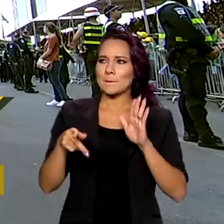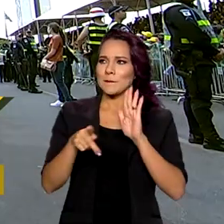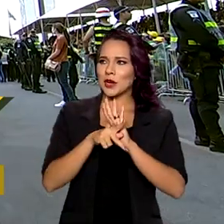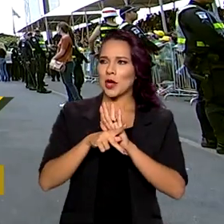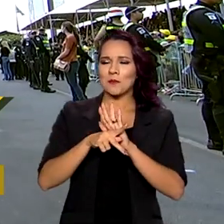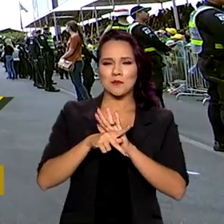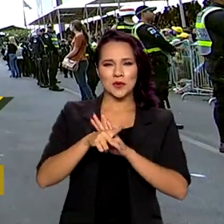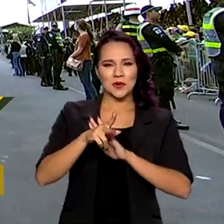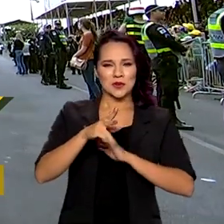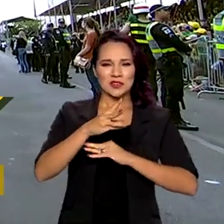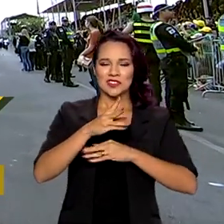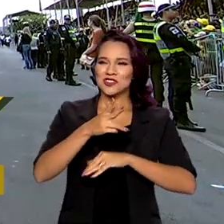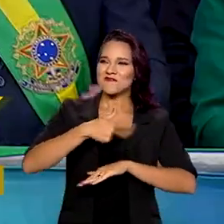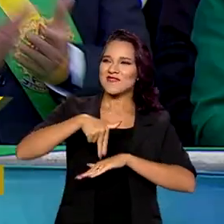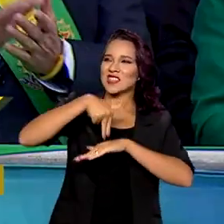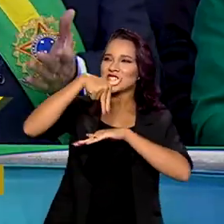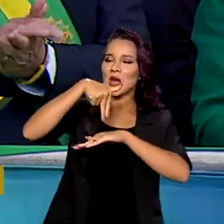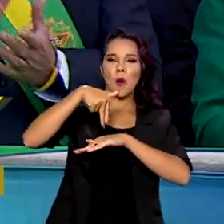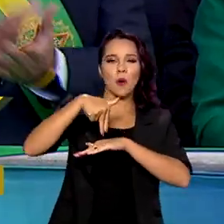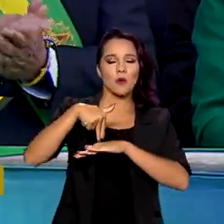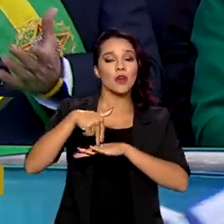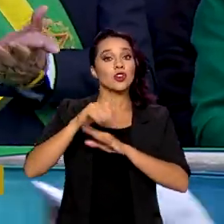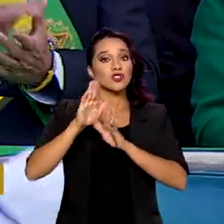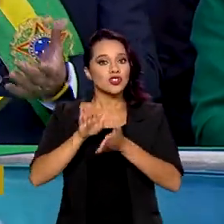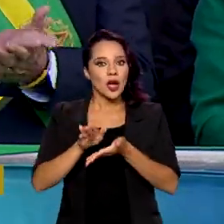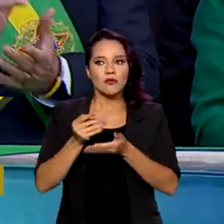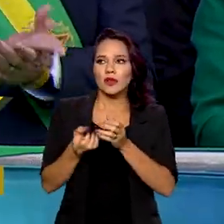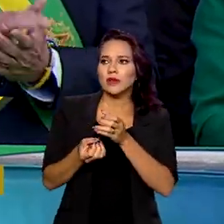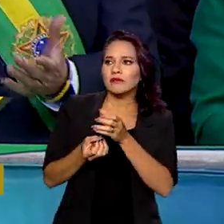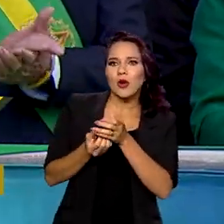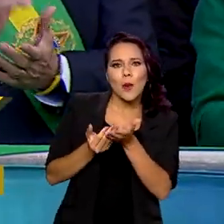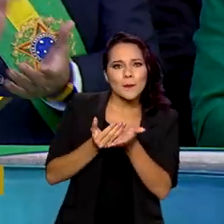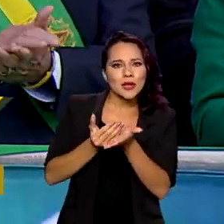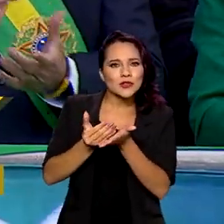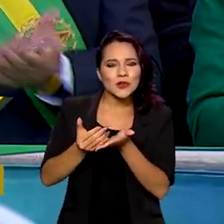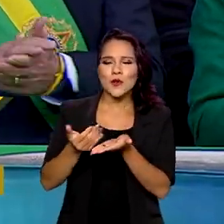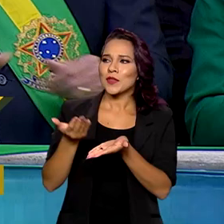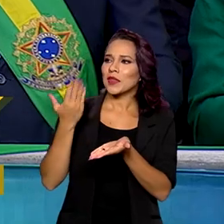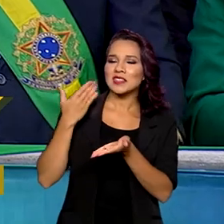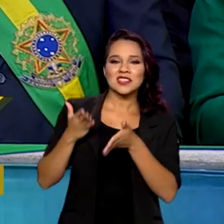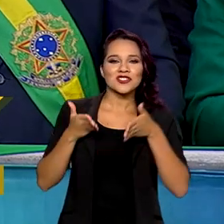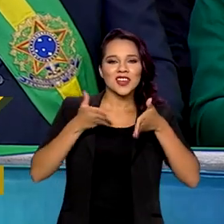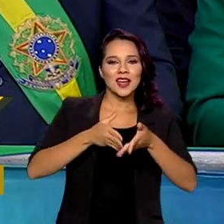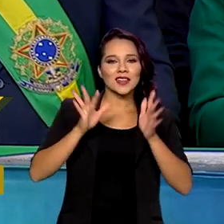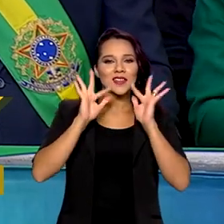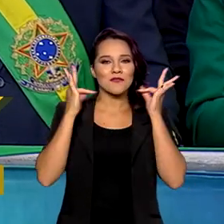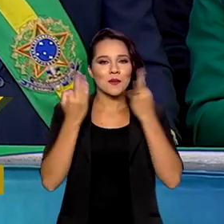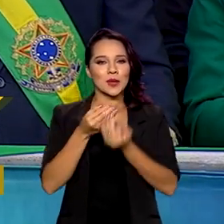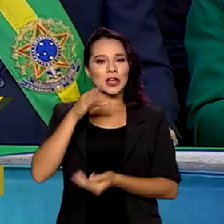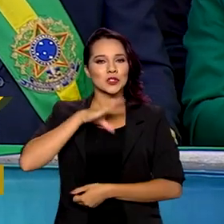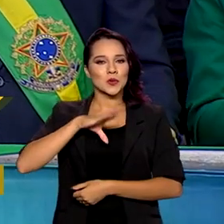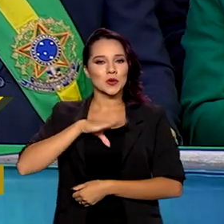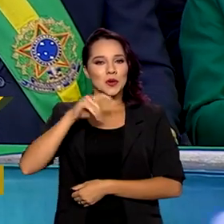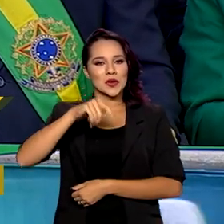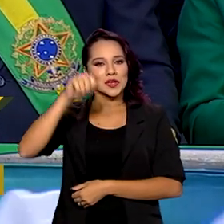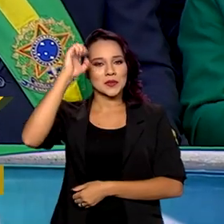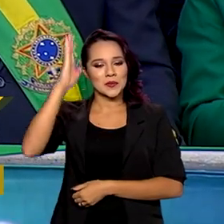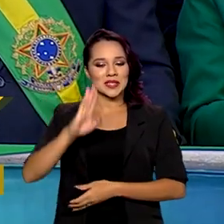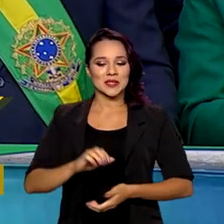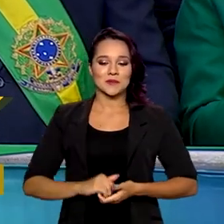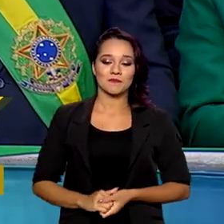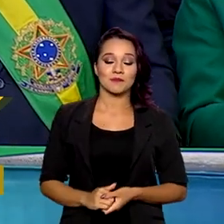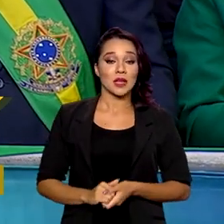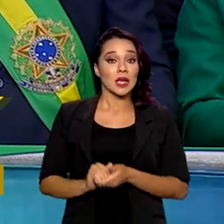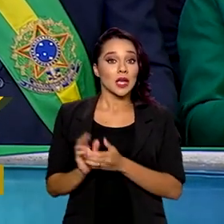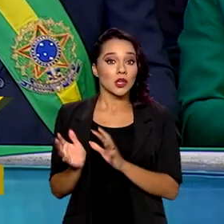nacionalismo, esse sentimento de nação, ele já vem surgindo desde a chegada da família real aqui no Brasil. E